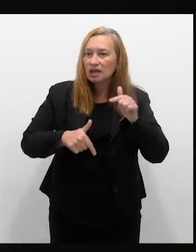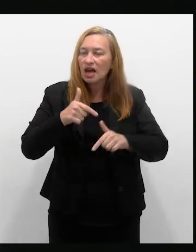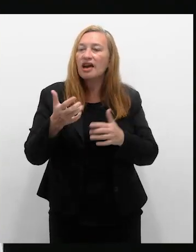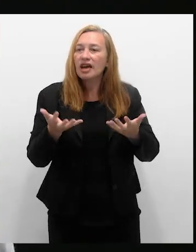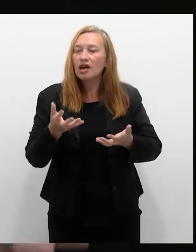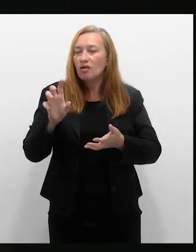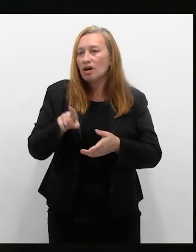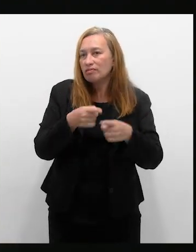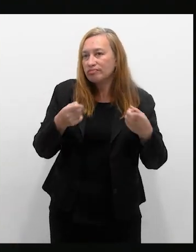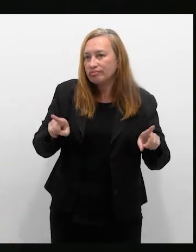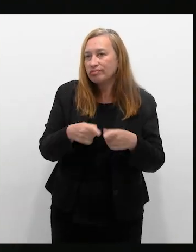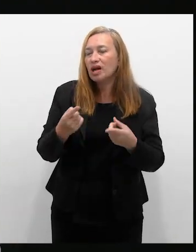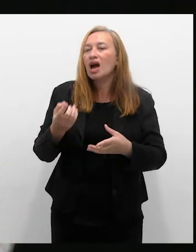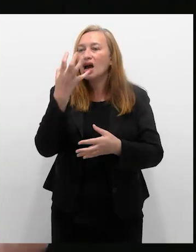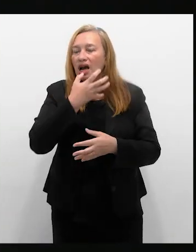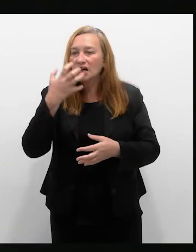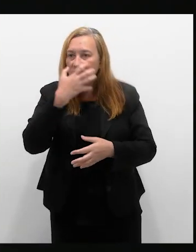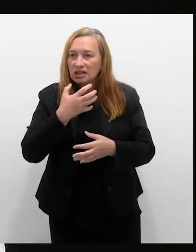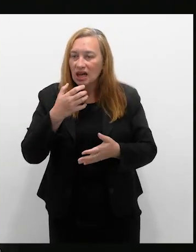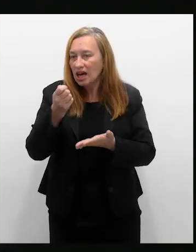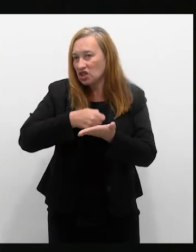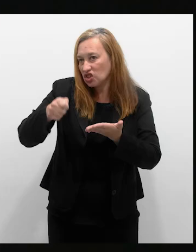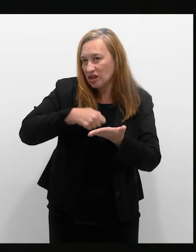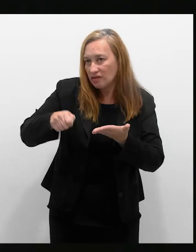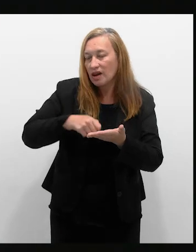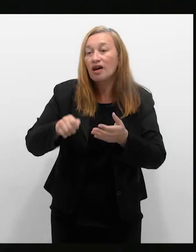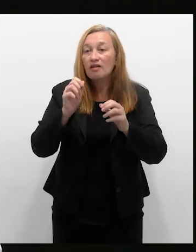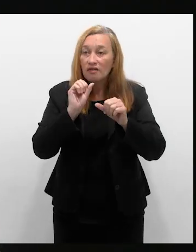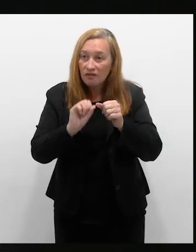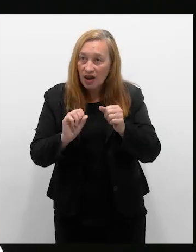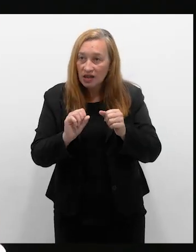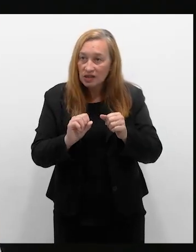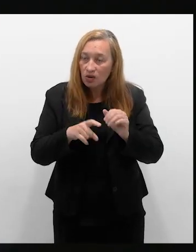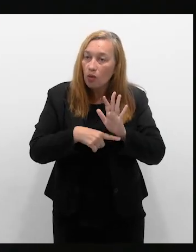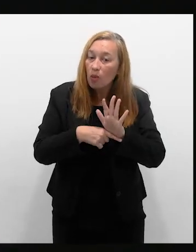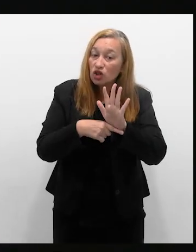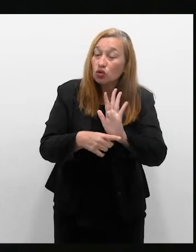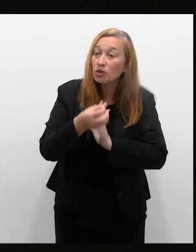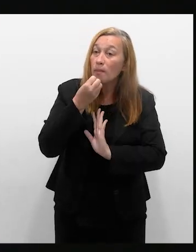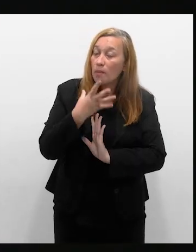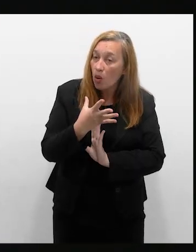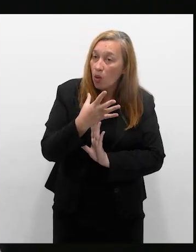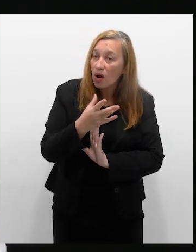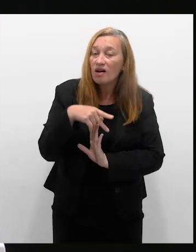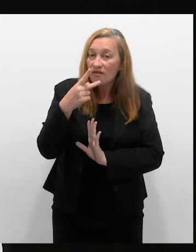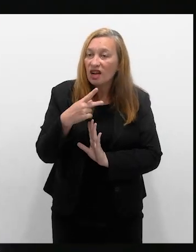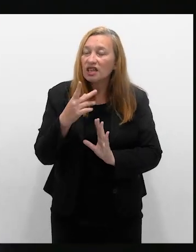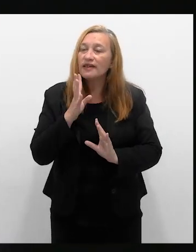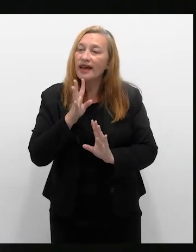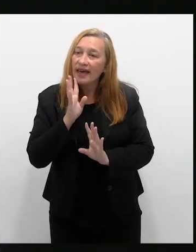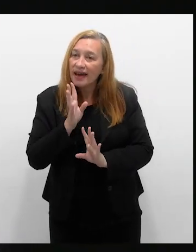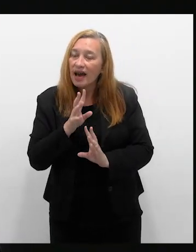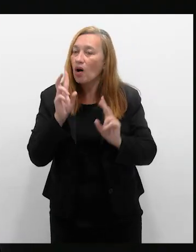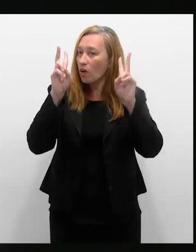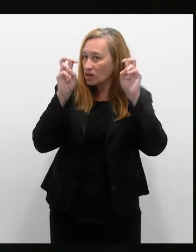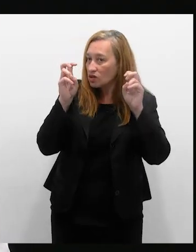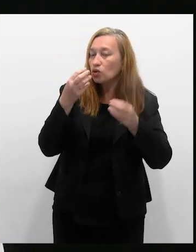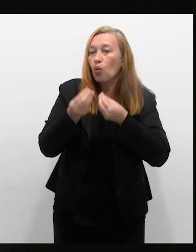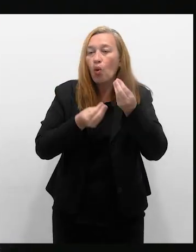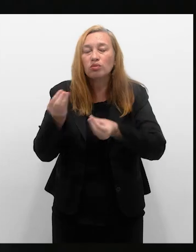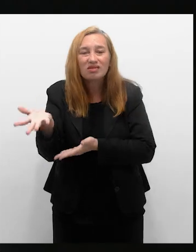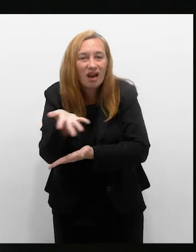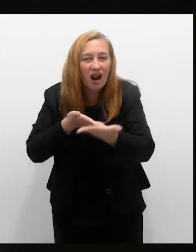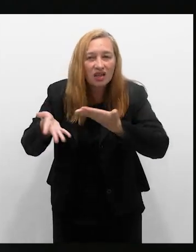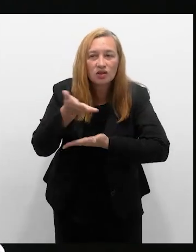cantar, escrever, representar, que o façam como um reforço positivo. Isso. Falando o que é bacana sobre isso, como